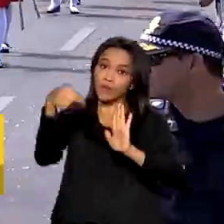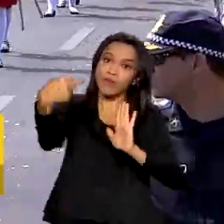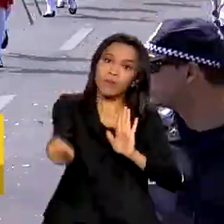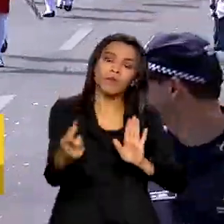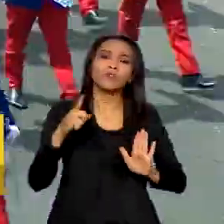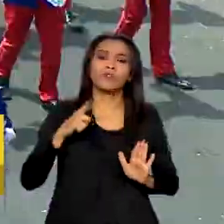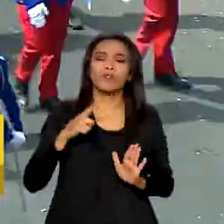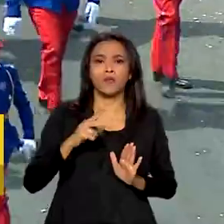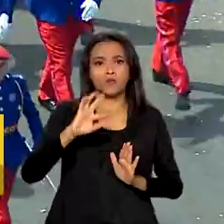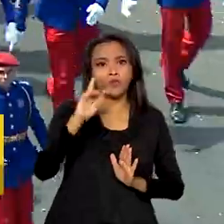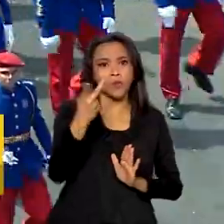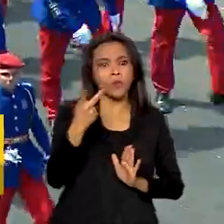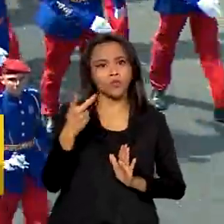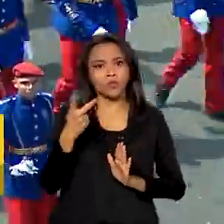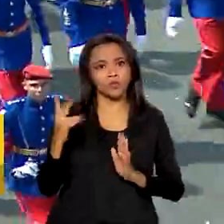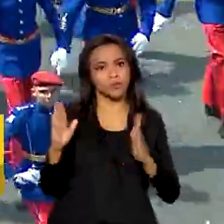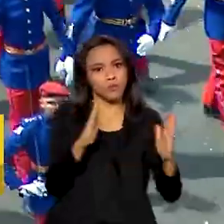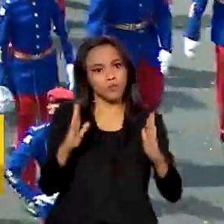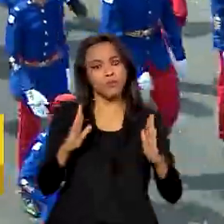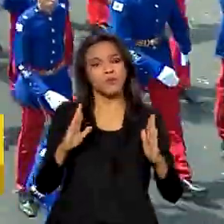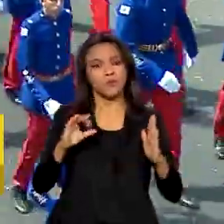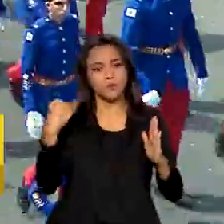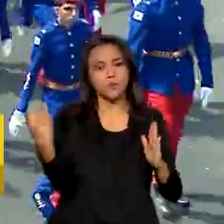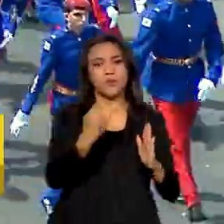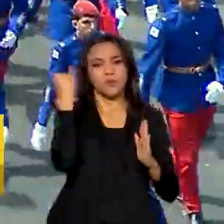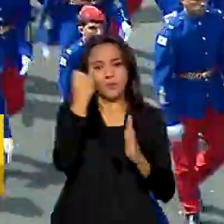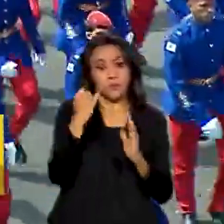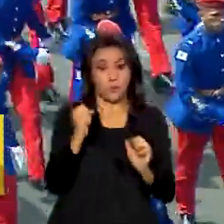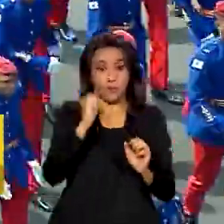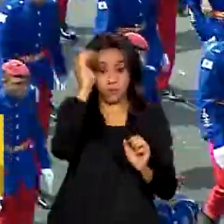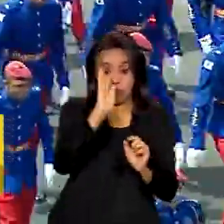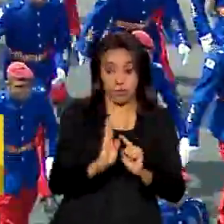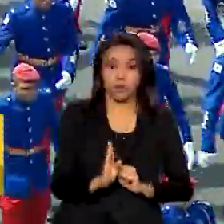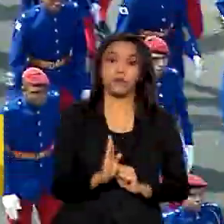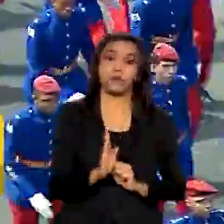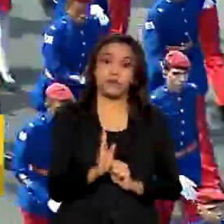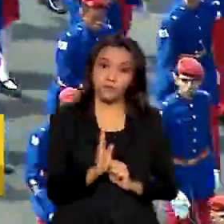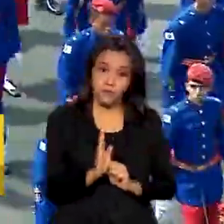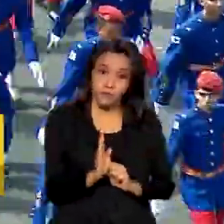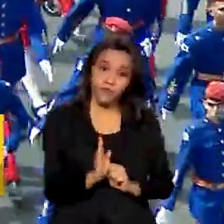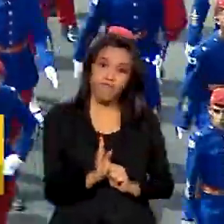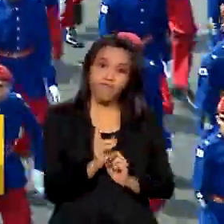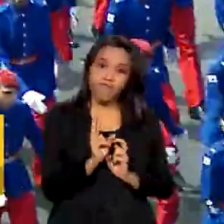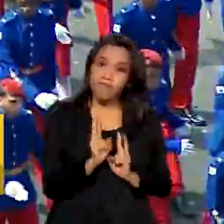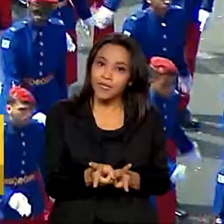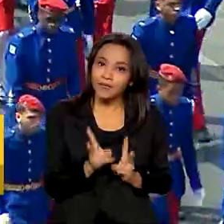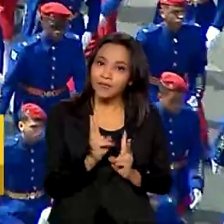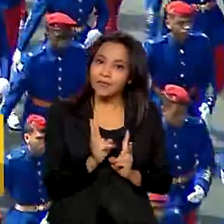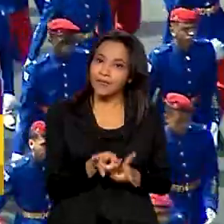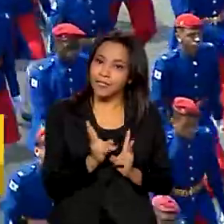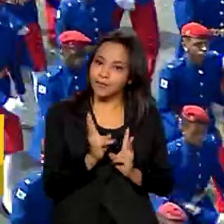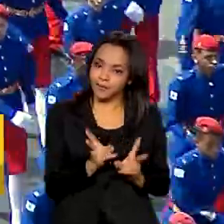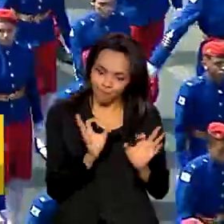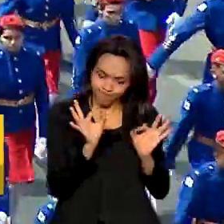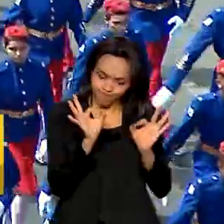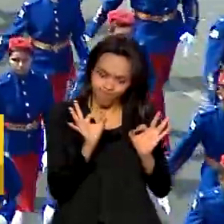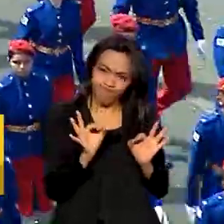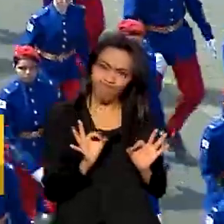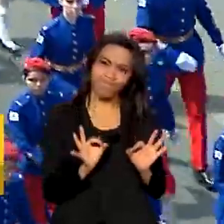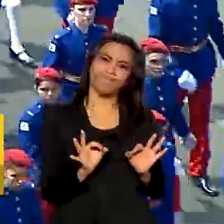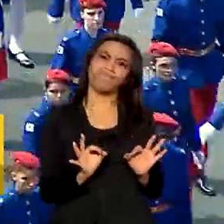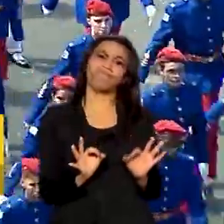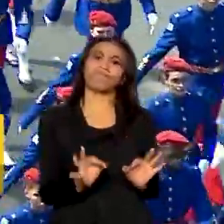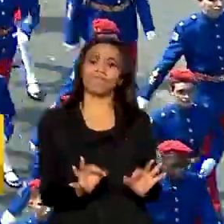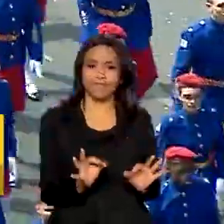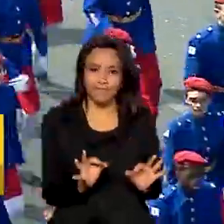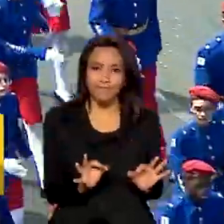duas ocasiões importantes que o Brasil também manteve a sua integridade, né?